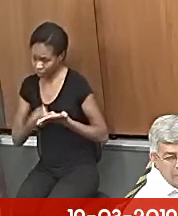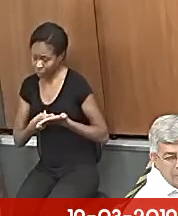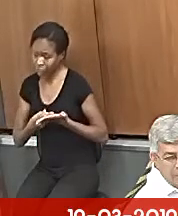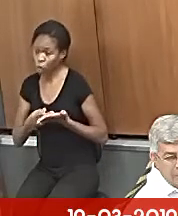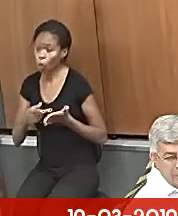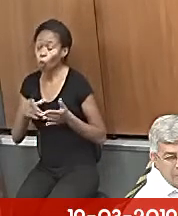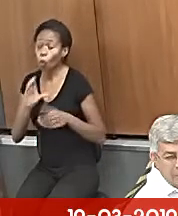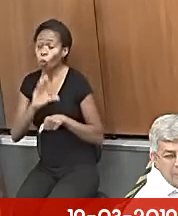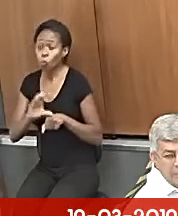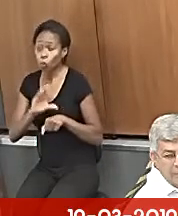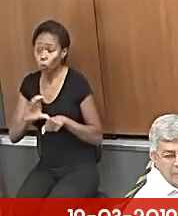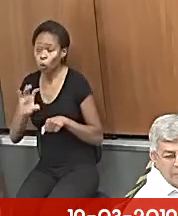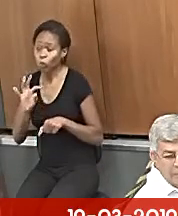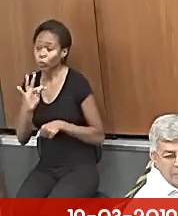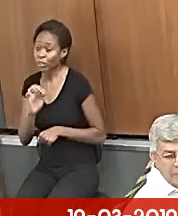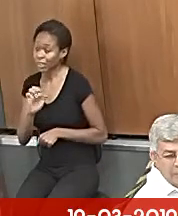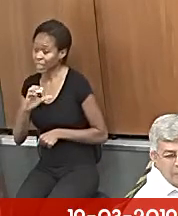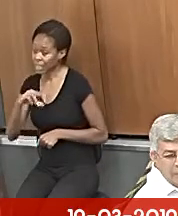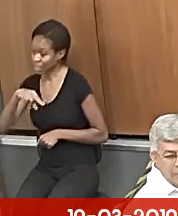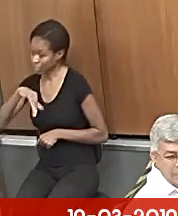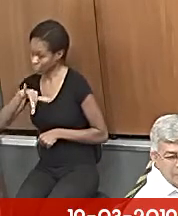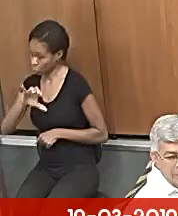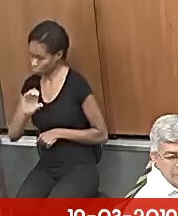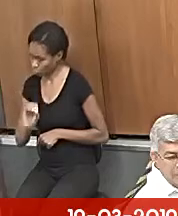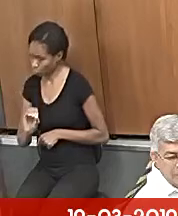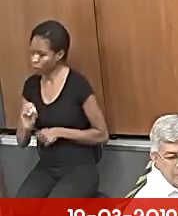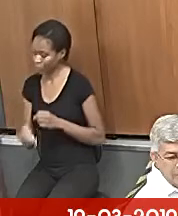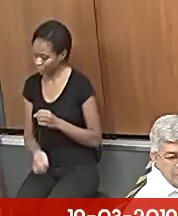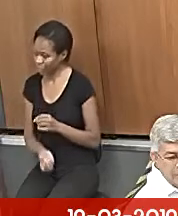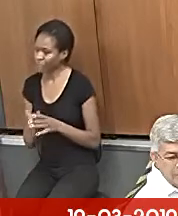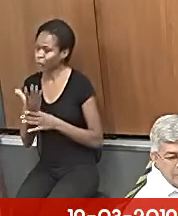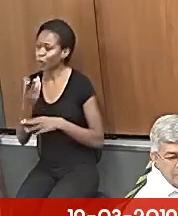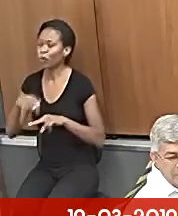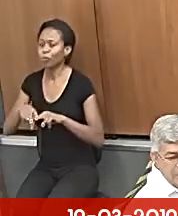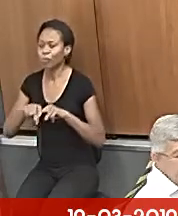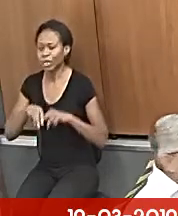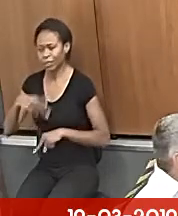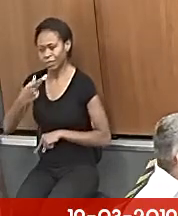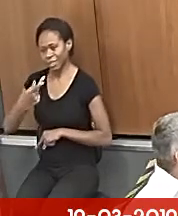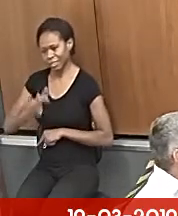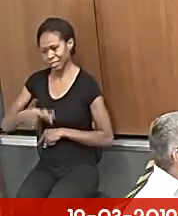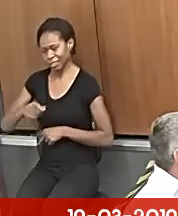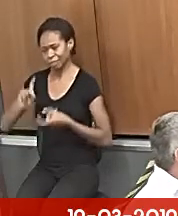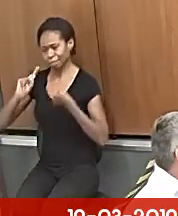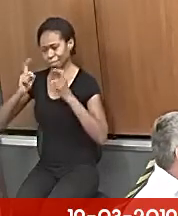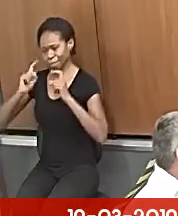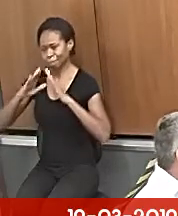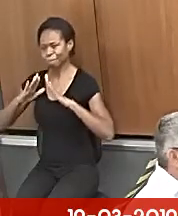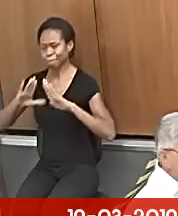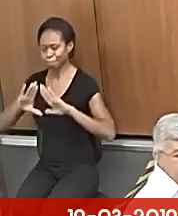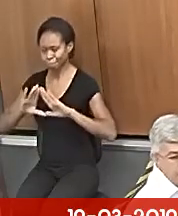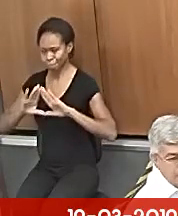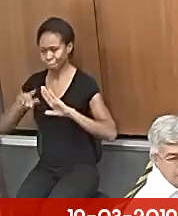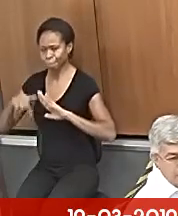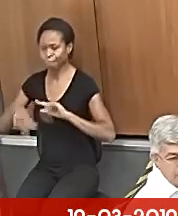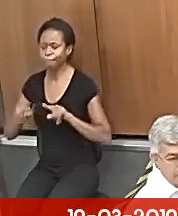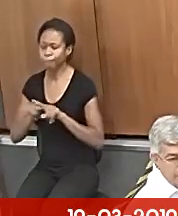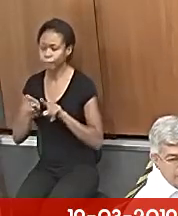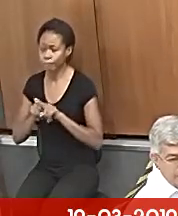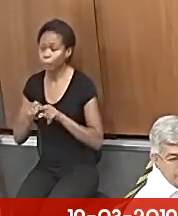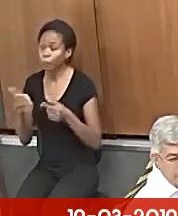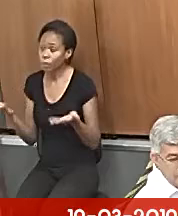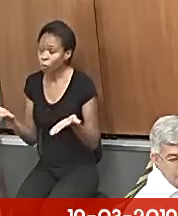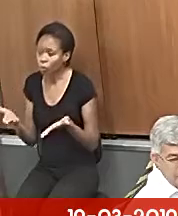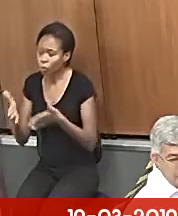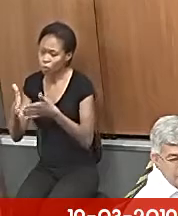foi implantado através das nossas demandas aqui também discutidas aqui e hoje peço já o senhor aí que